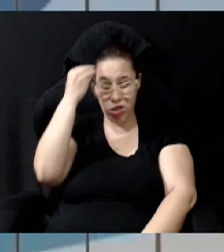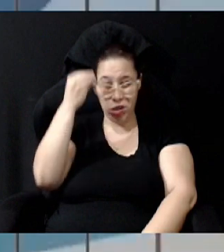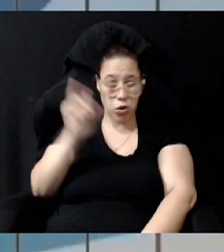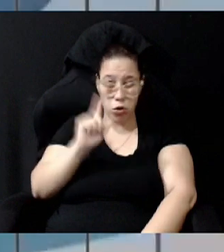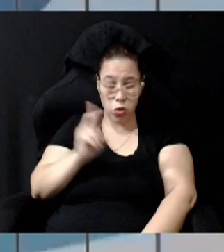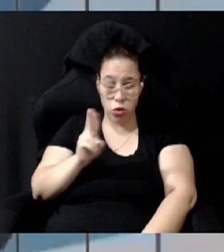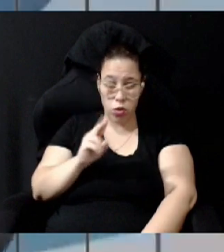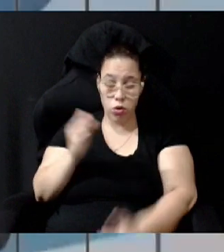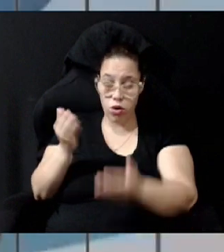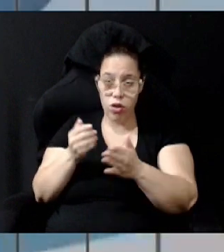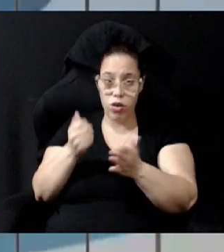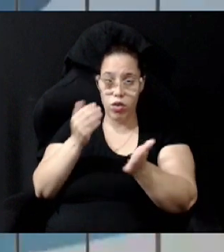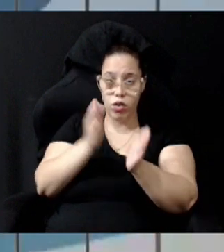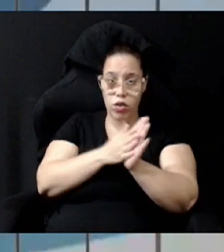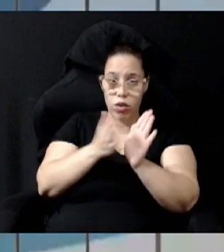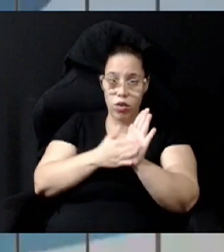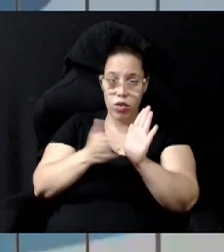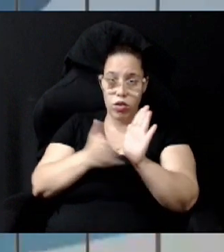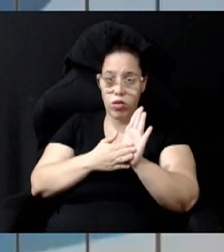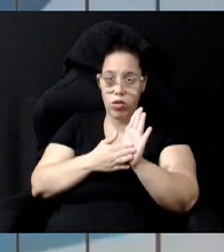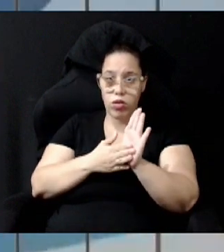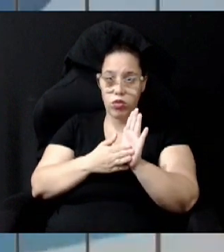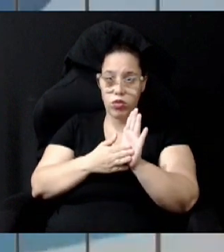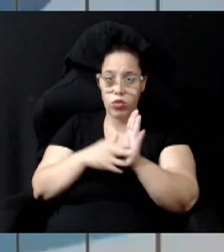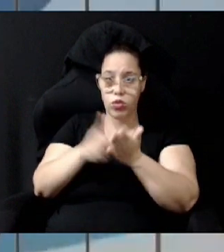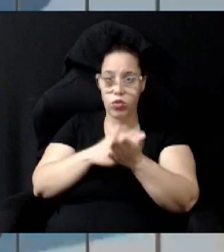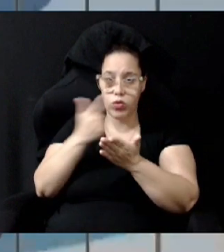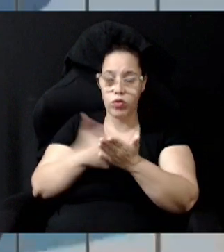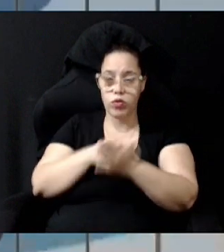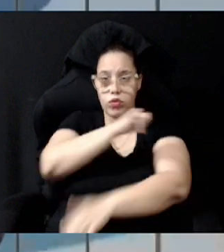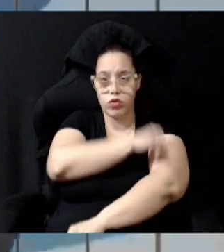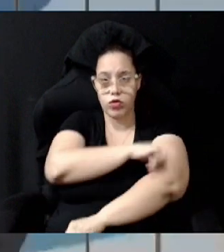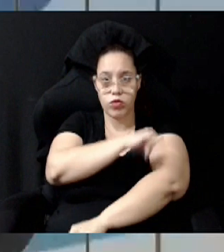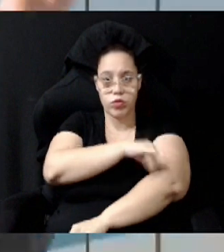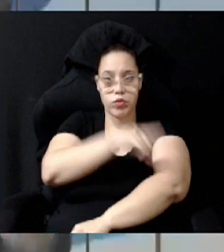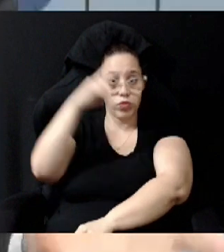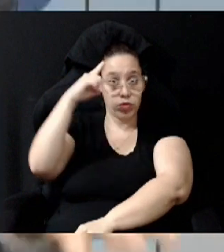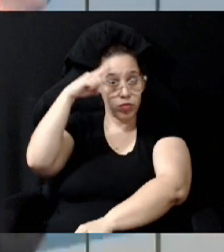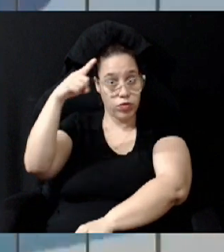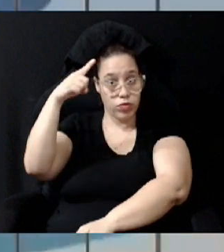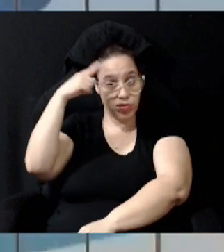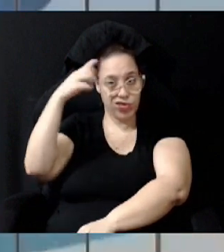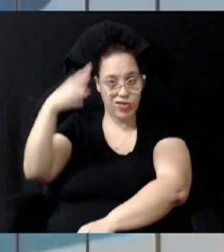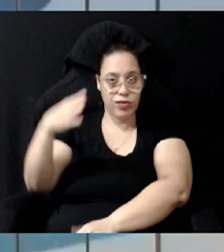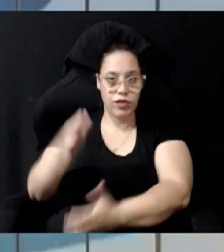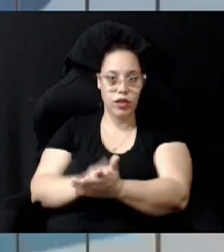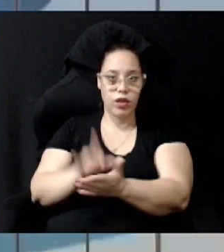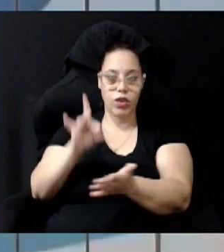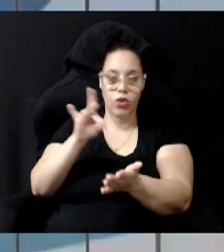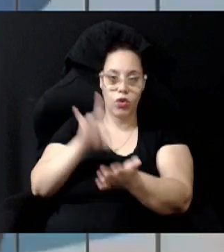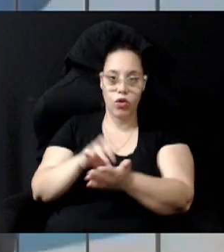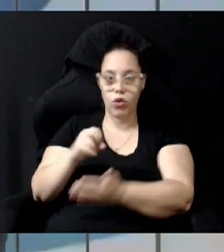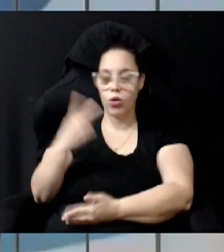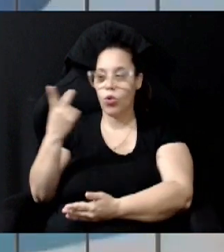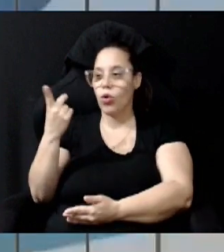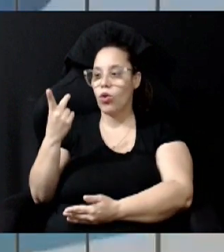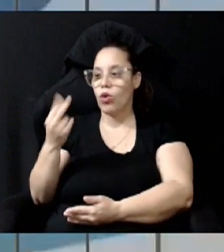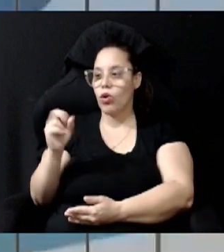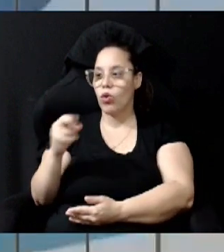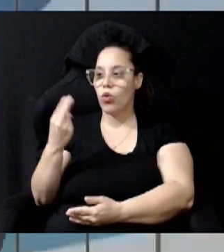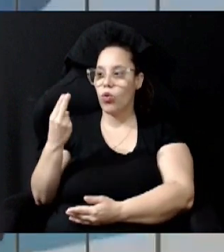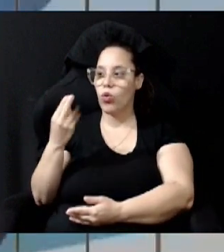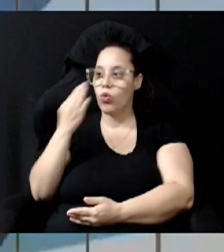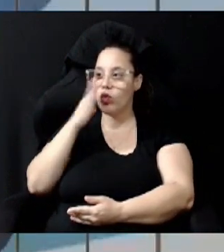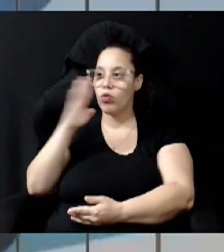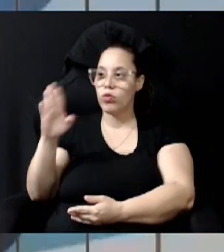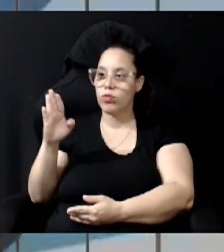publicava, que era o grande jornal do Rio de Janeiro, todos os dias publicava um escândalo, verdadeiro ou falso, sobre o governo do Getúlio